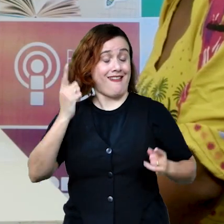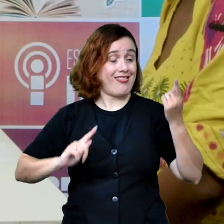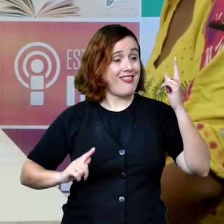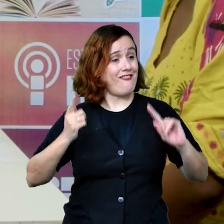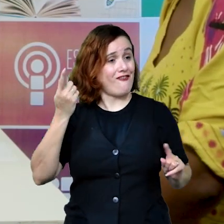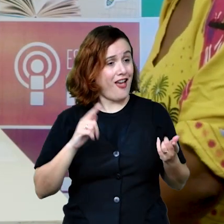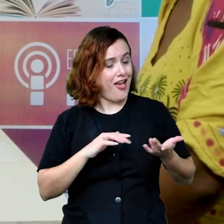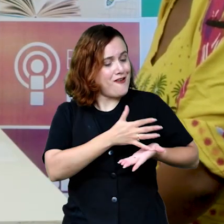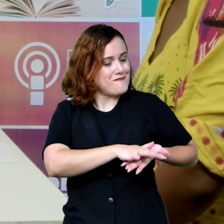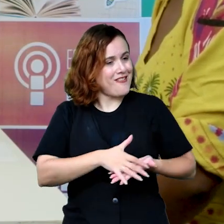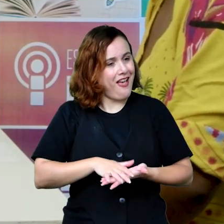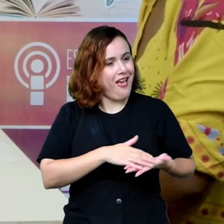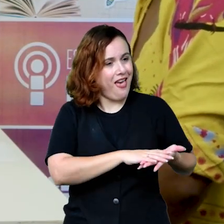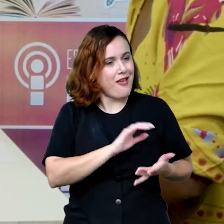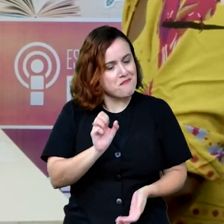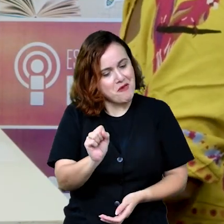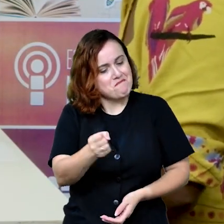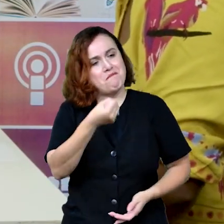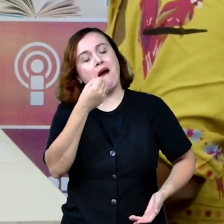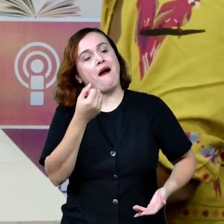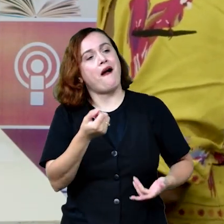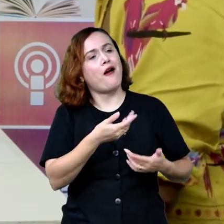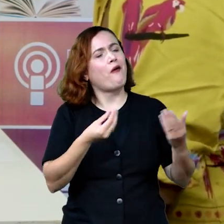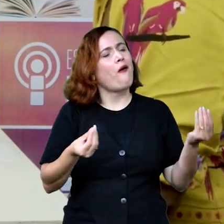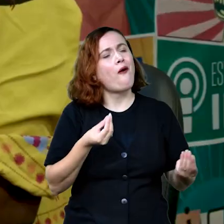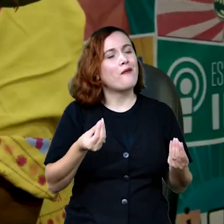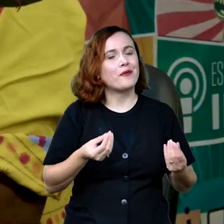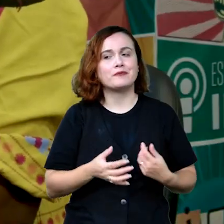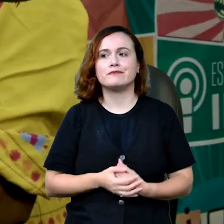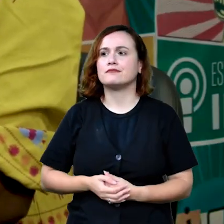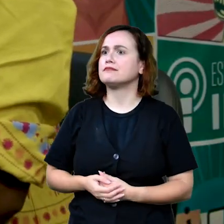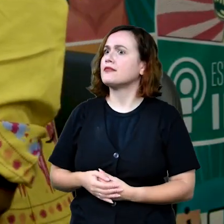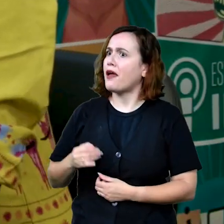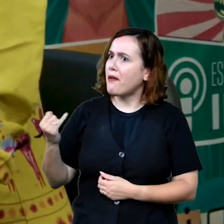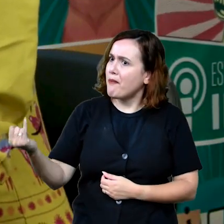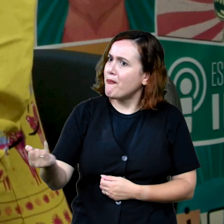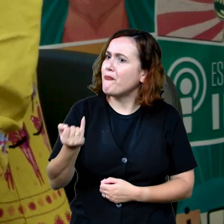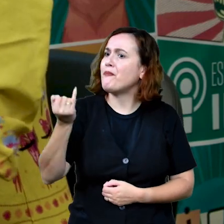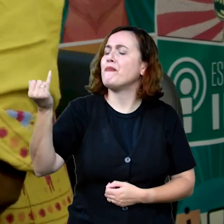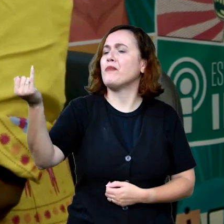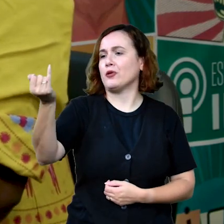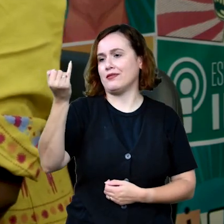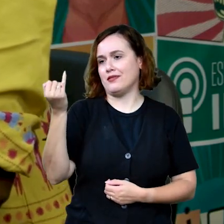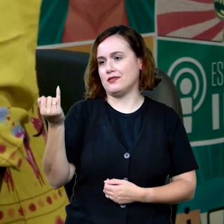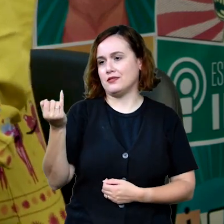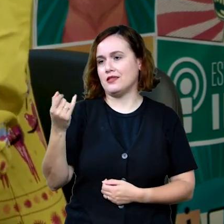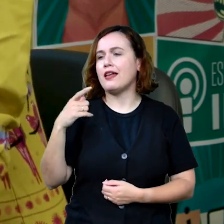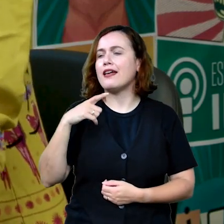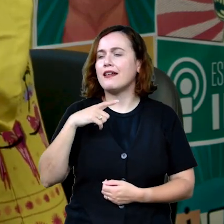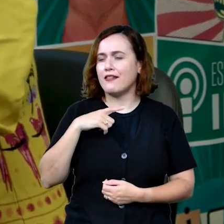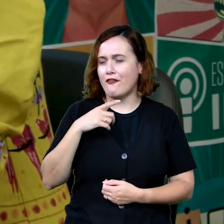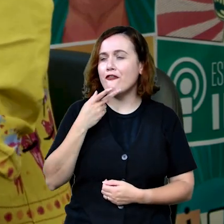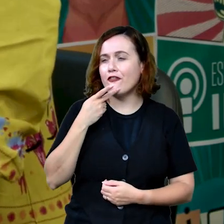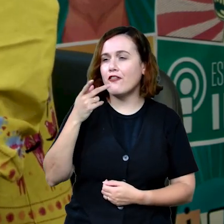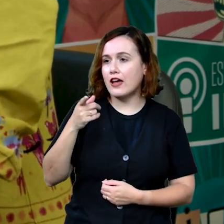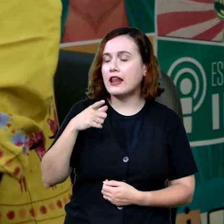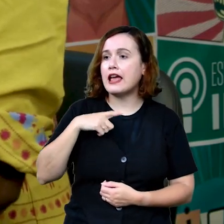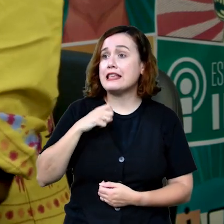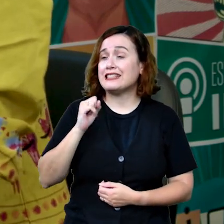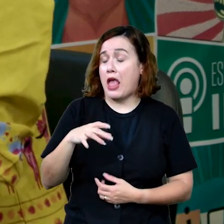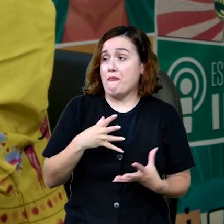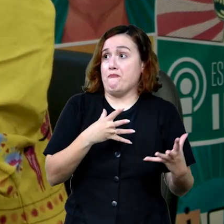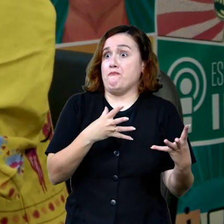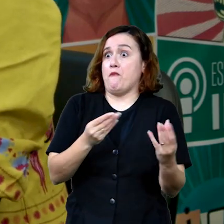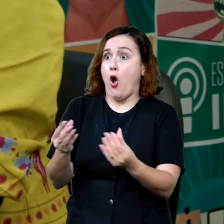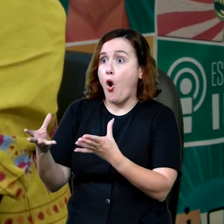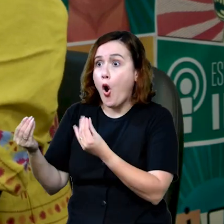acadêmica e a vida pessoal? Ela é importantíssima, né? Eu acho que tem um samba que fala o seguinte: tudo que é muito é demais. Água